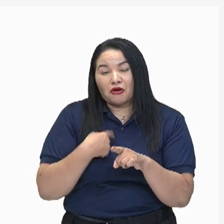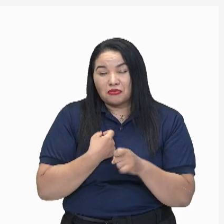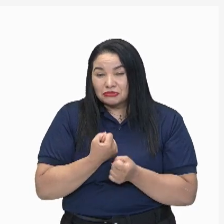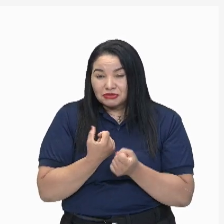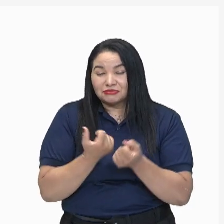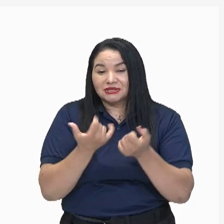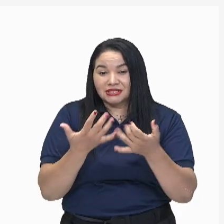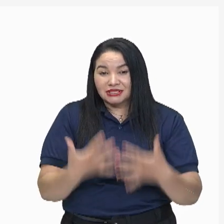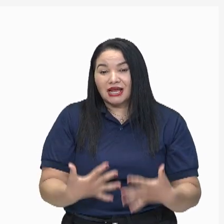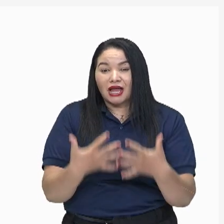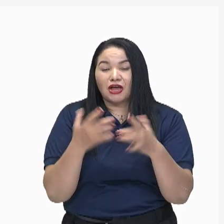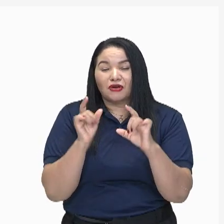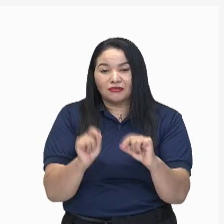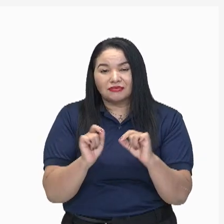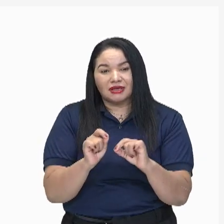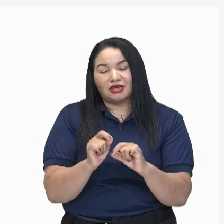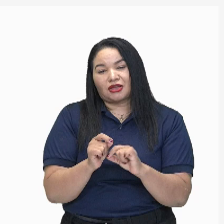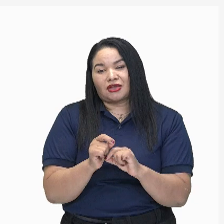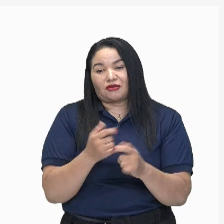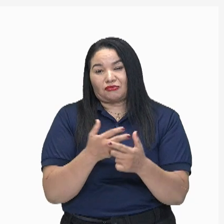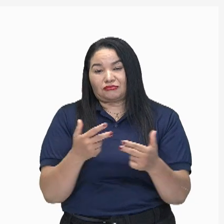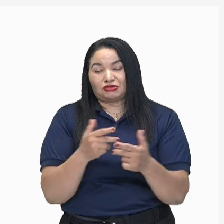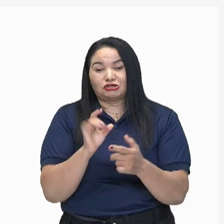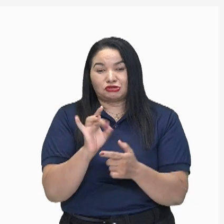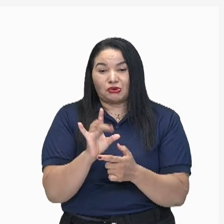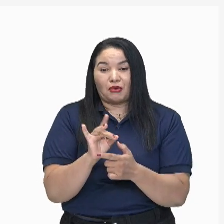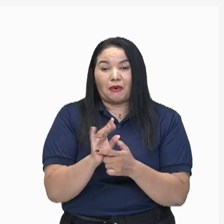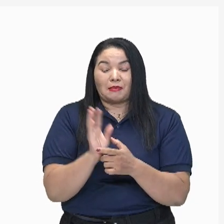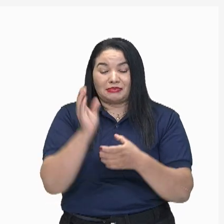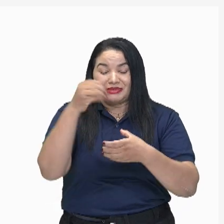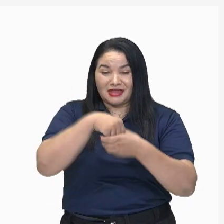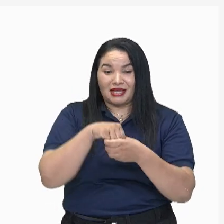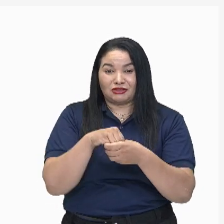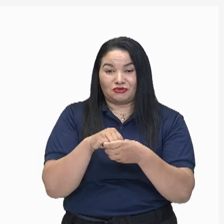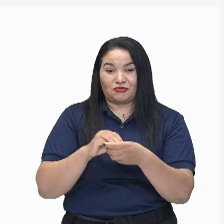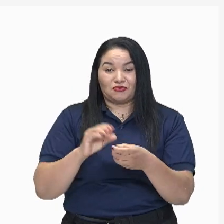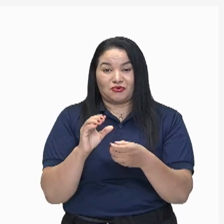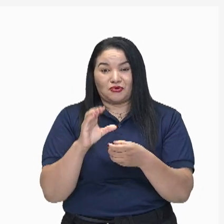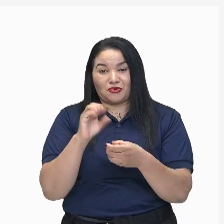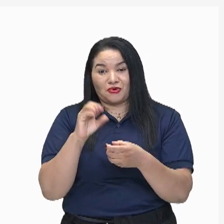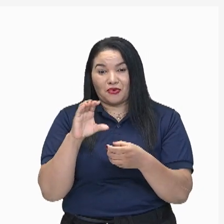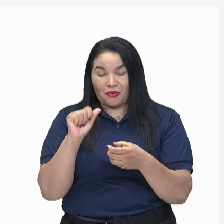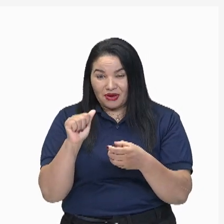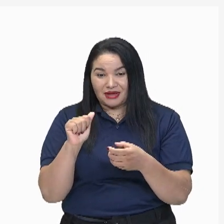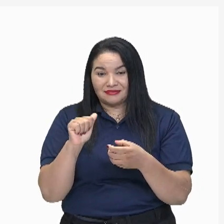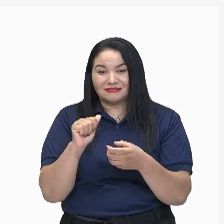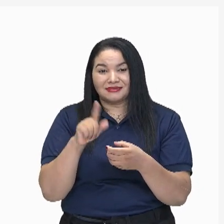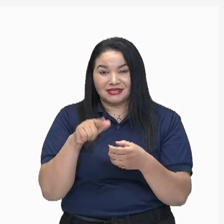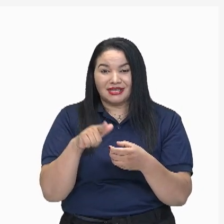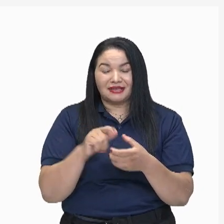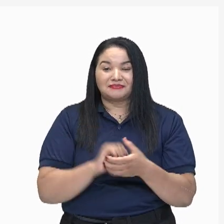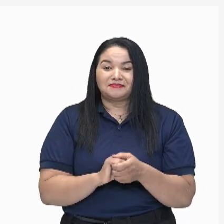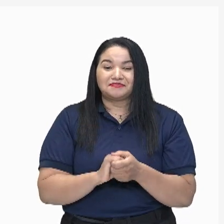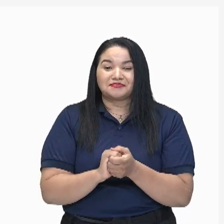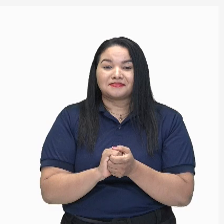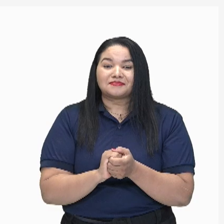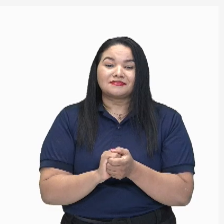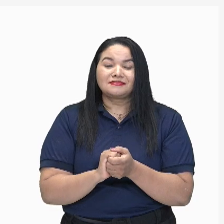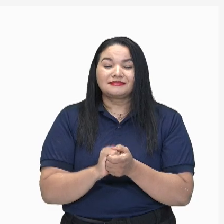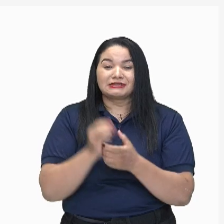eu entendo, porque essa bebida que tem coca é hoje, que é a planta, né? É muito comum no